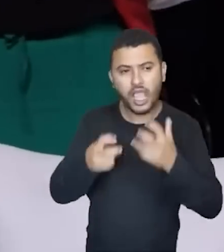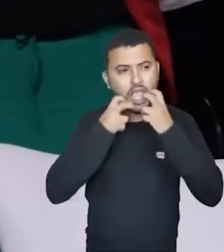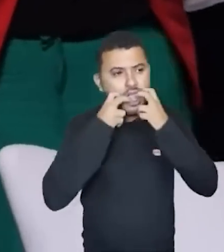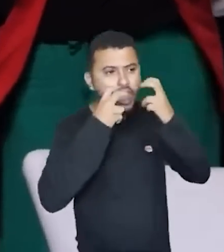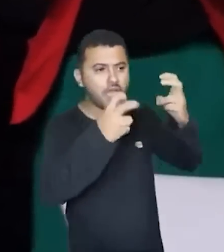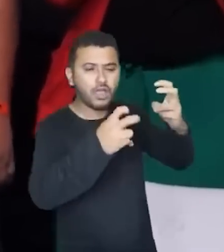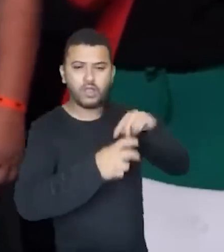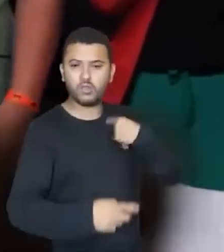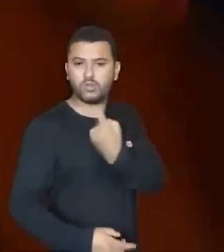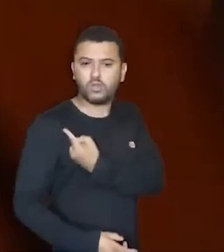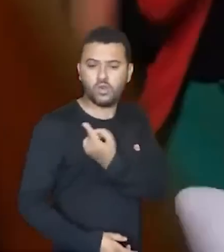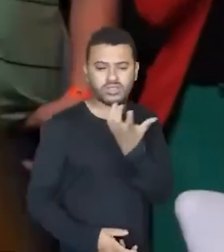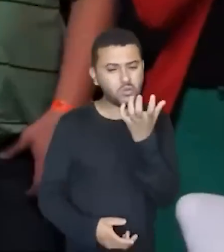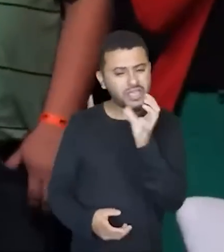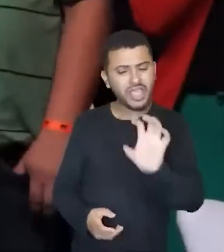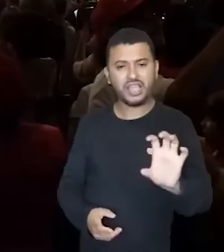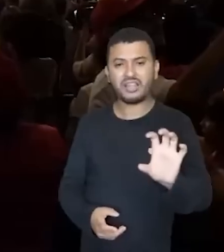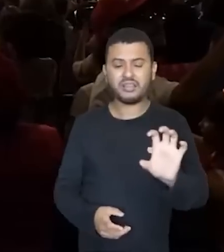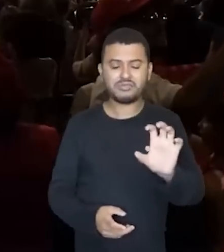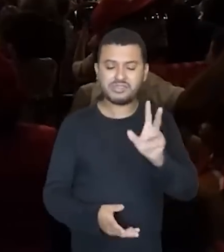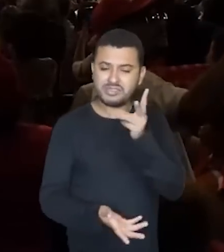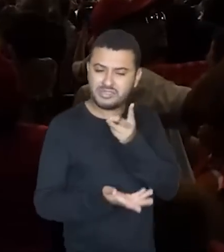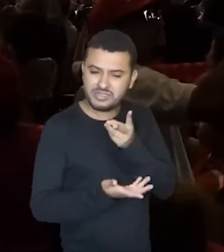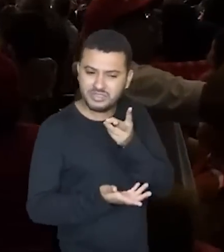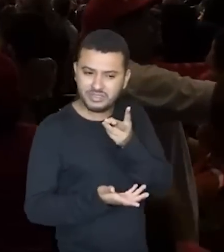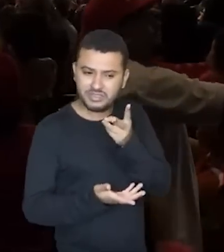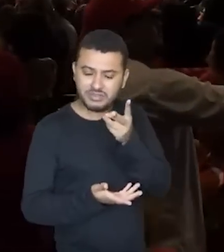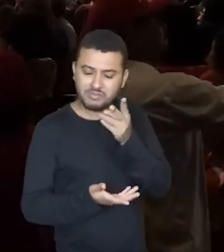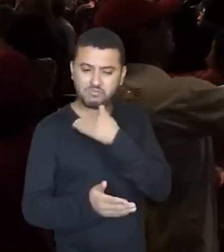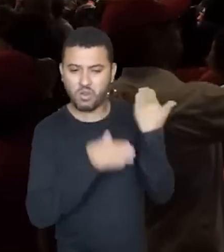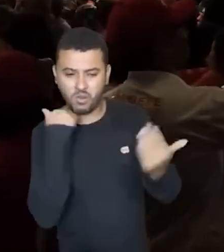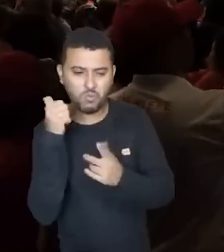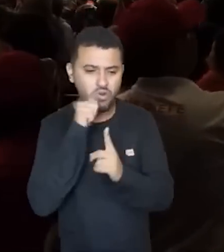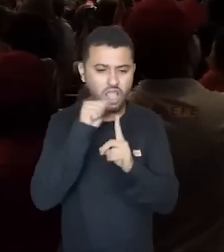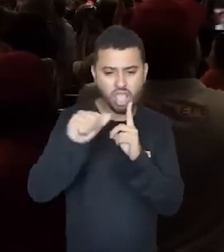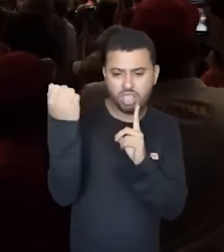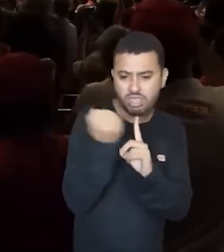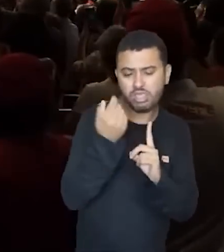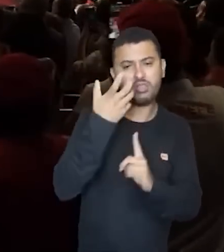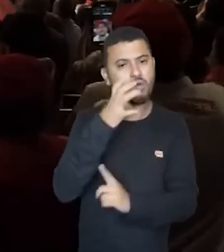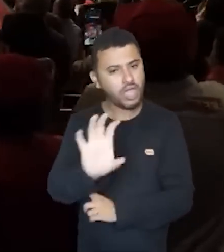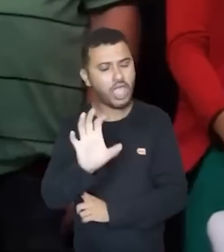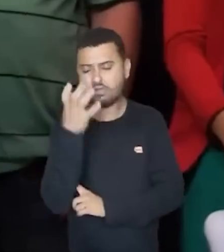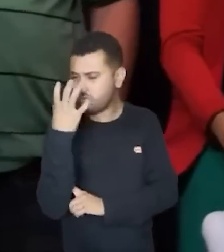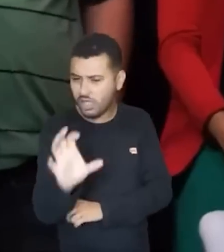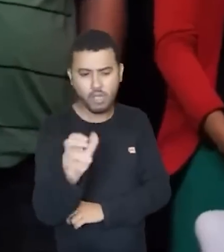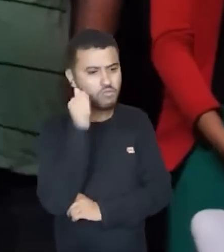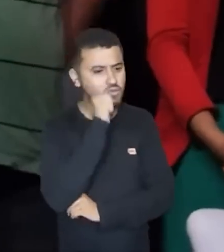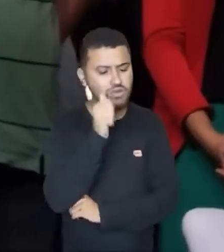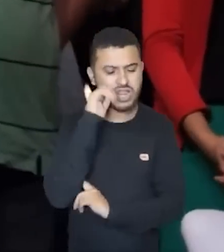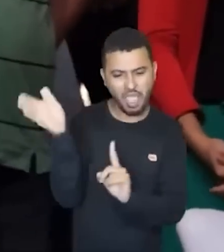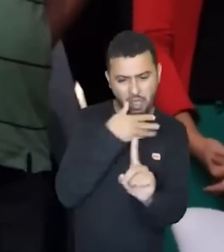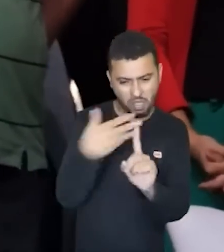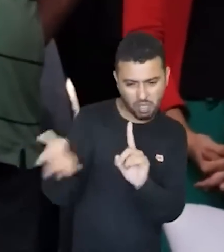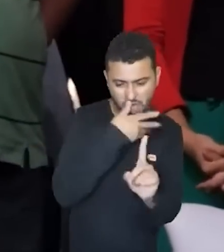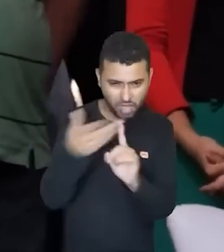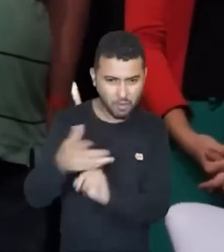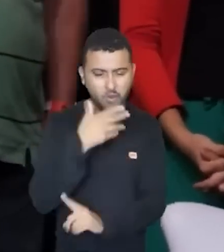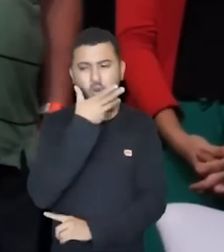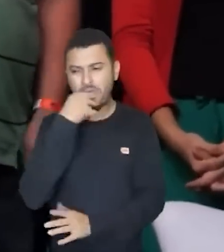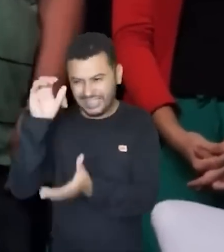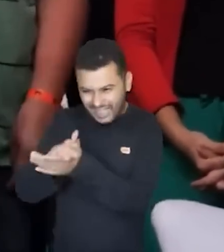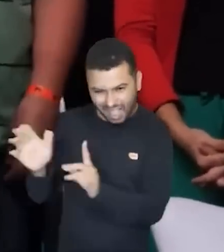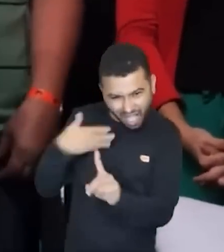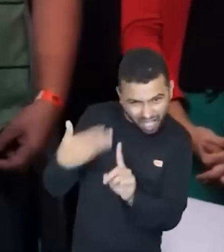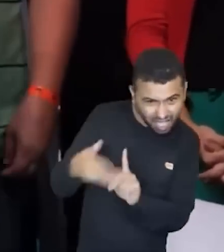nós não queremos mais feminicídio. Nós não queremos mais mulher apanhando de marido. Mulher não